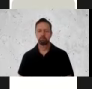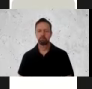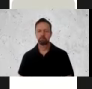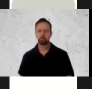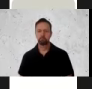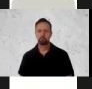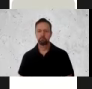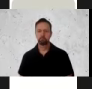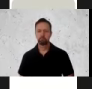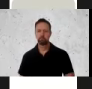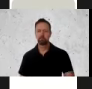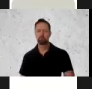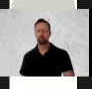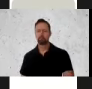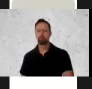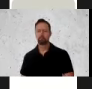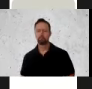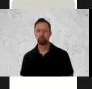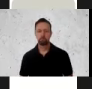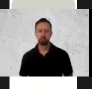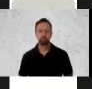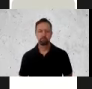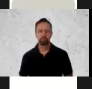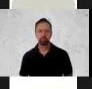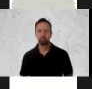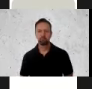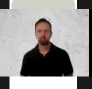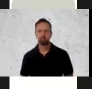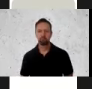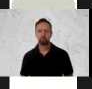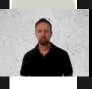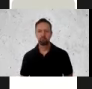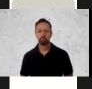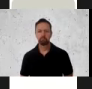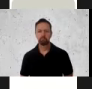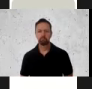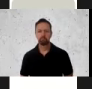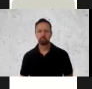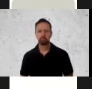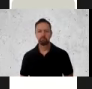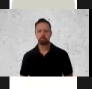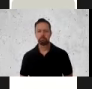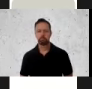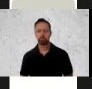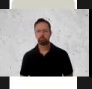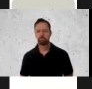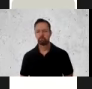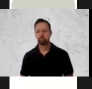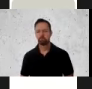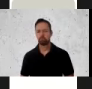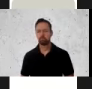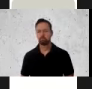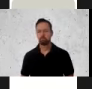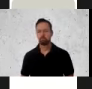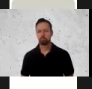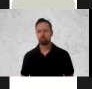do judiciário, então eles aumentaram o volume, o número de juízes, então você teria uma relação de menos